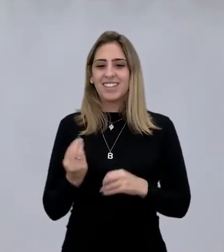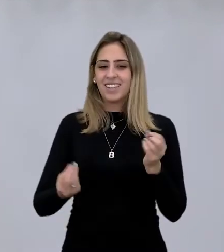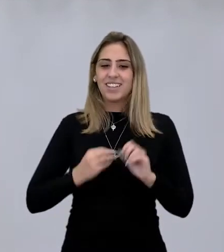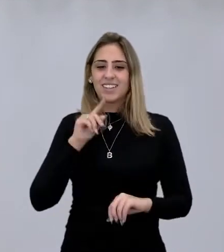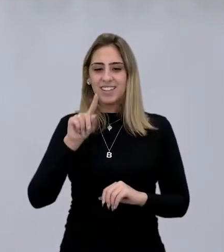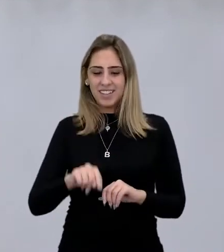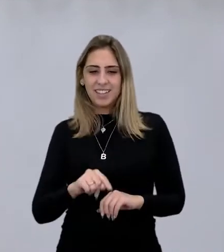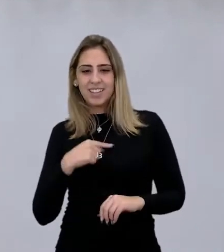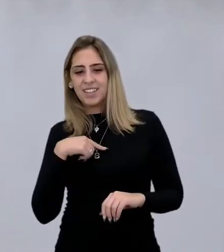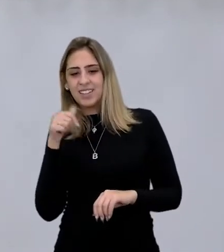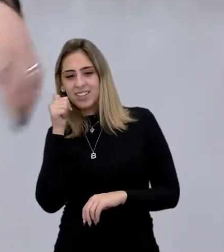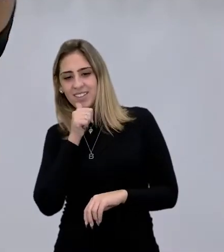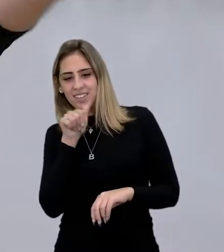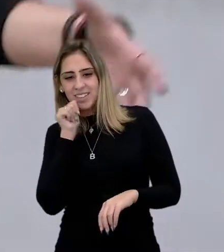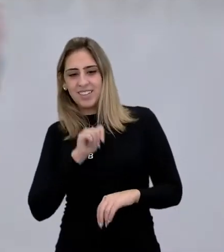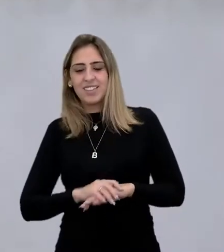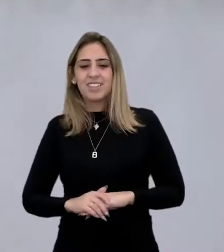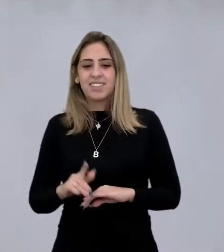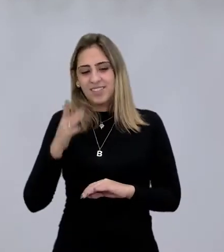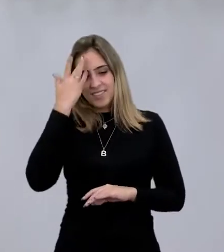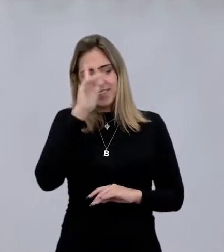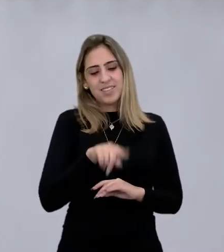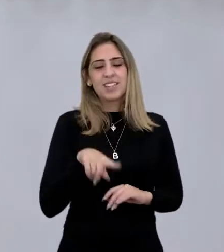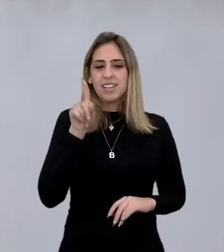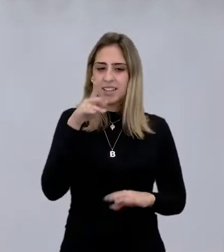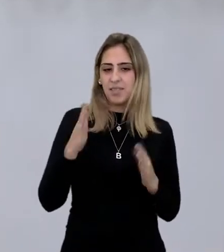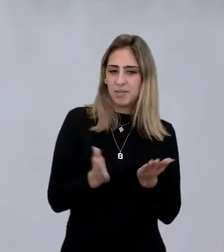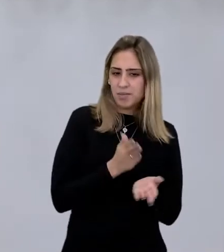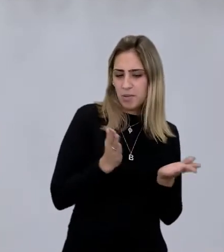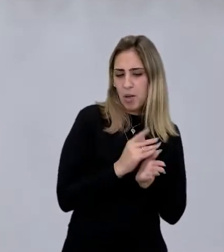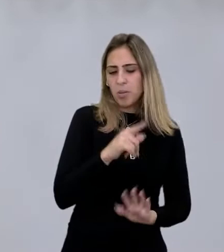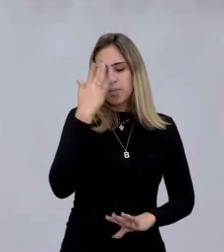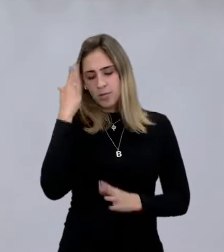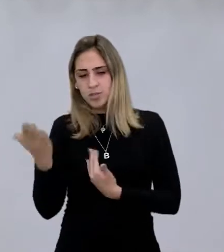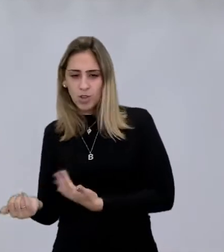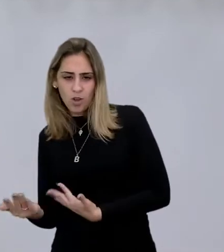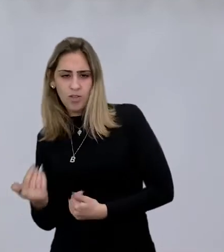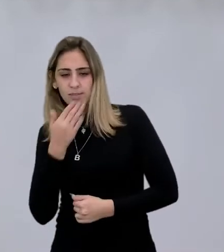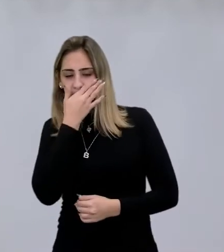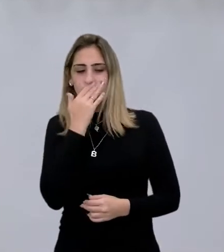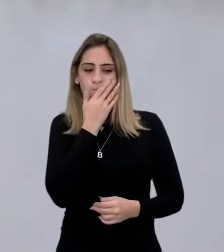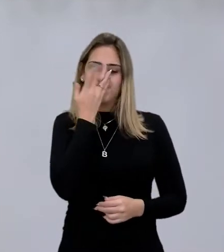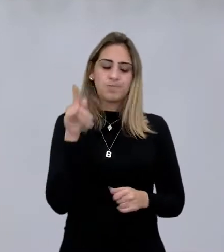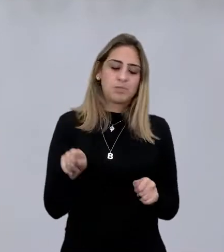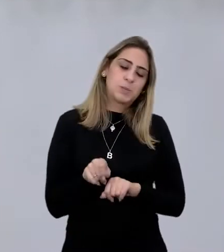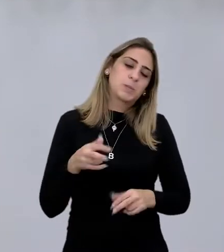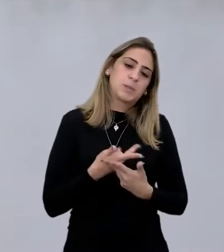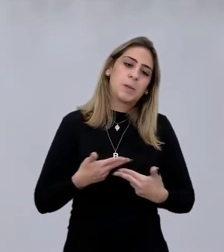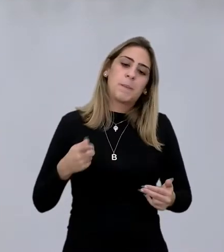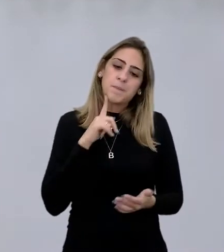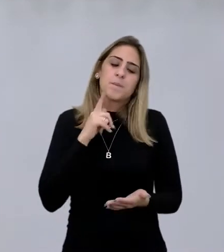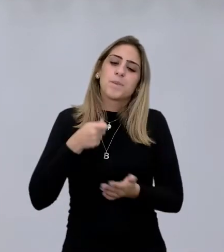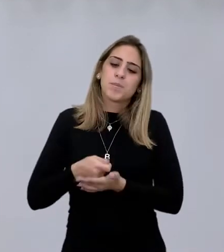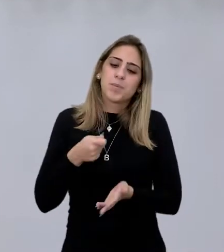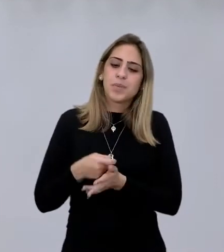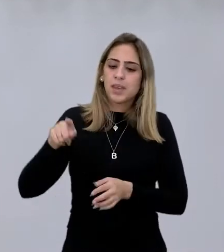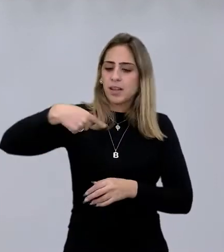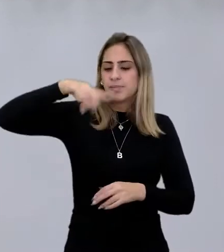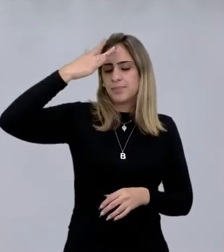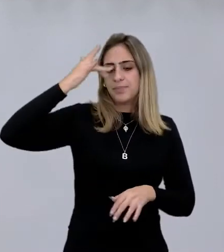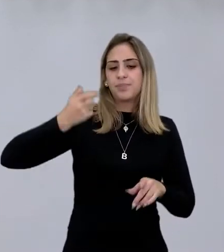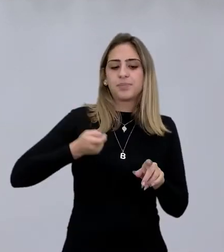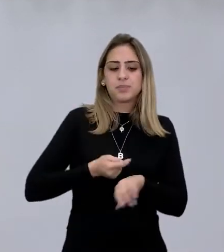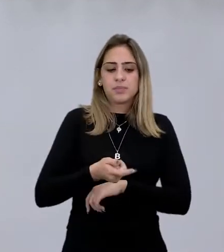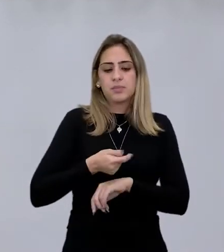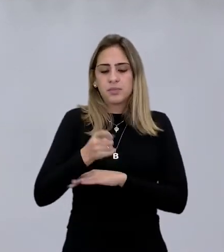funciona pra mim, que sou mulher, ou pra uma pessoa que é pobre, ou para um jovem, você tá fazendo algo que você tá meio que obrigando as pessoas a burlarem